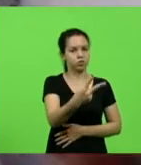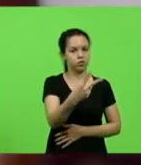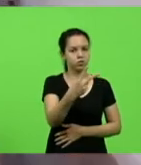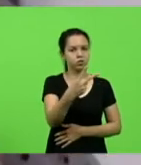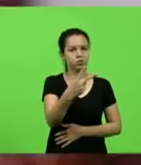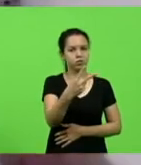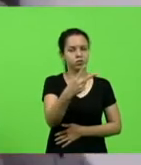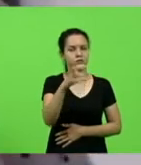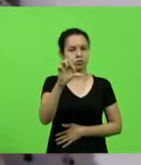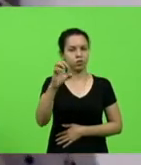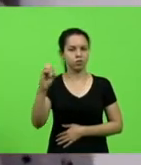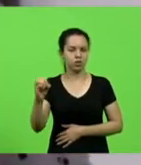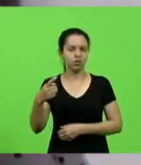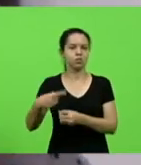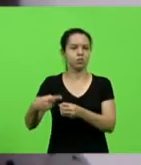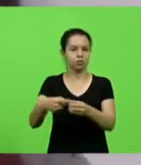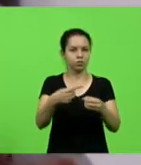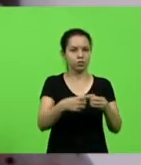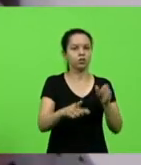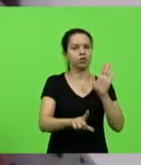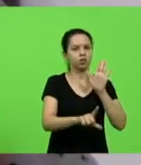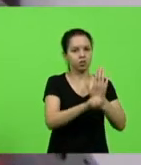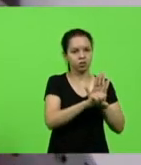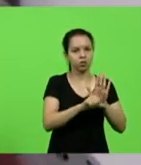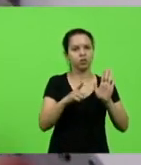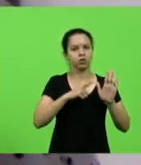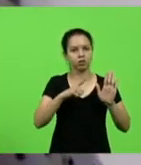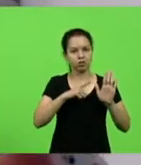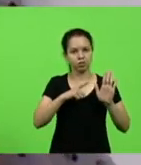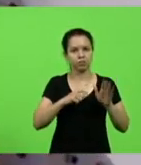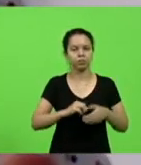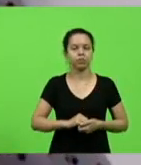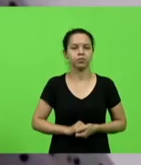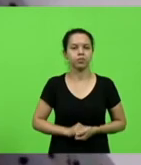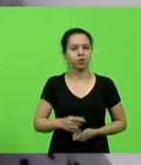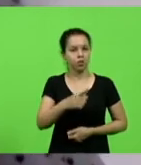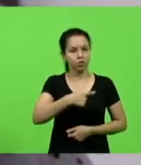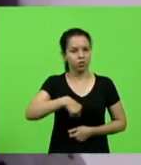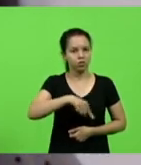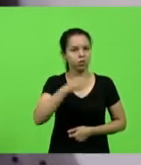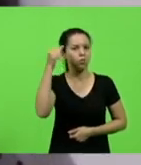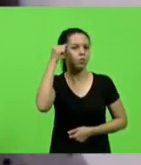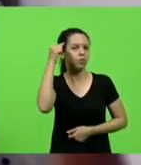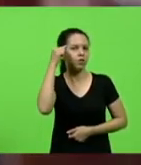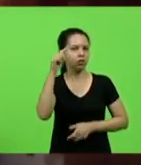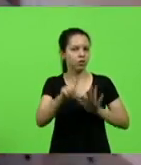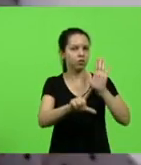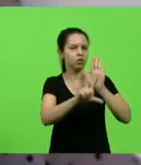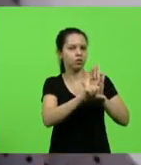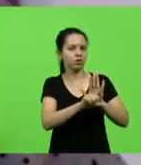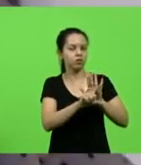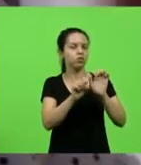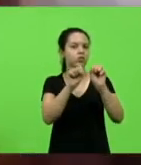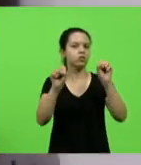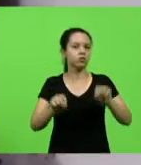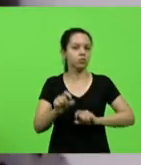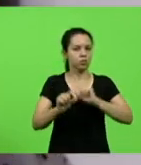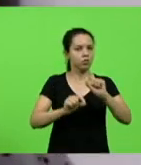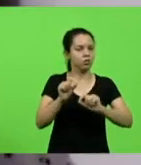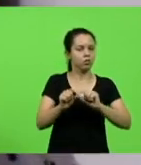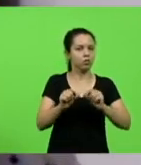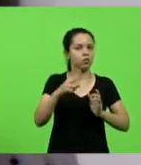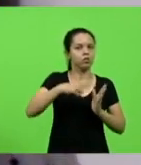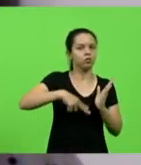290 municípios que têm lei do sistema. E nós estamos pensando que é a lei do sistema. Uma leitura na lei do sistema